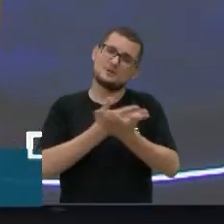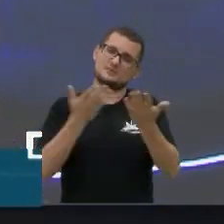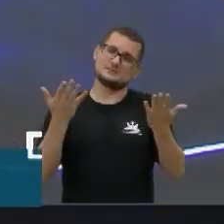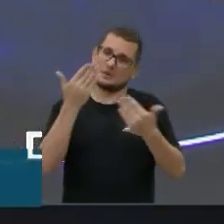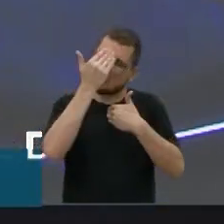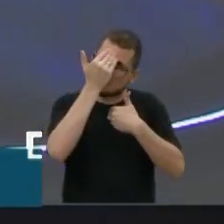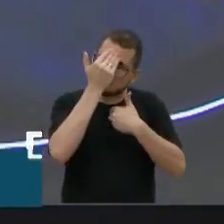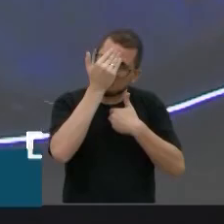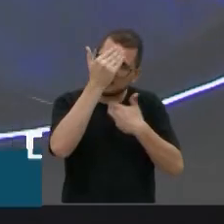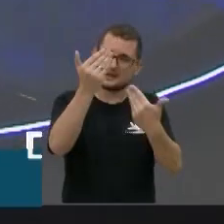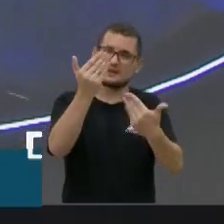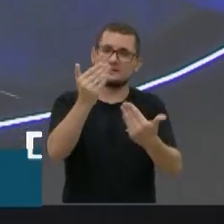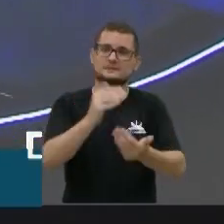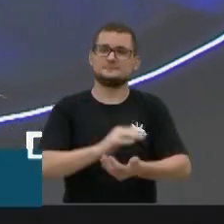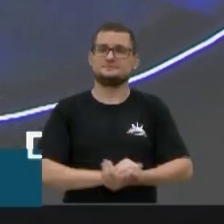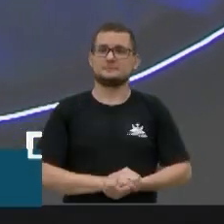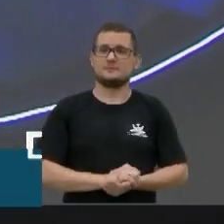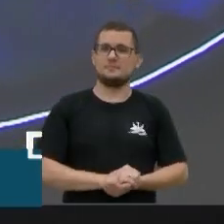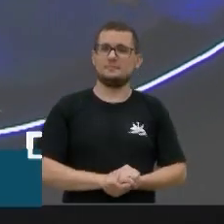obrigado.